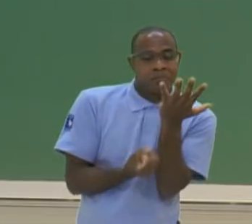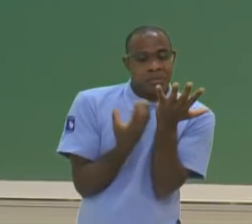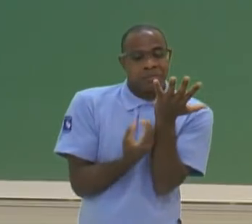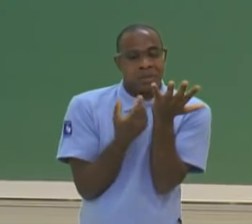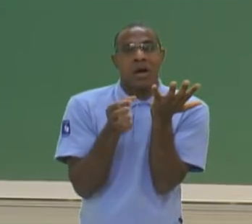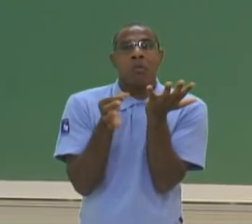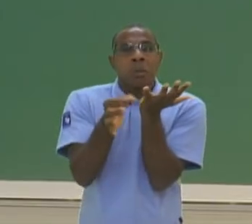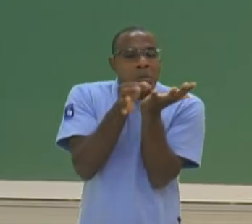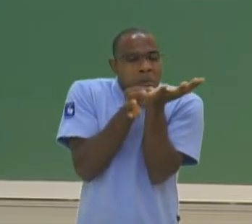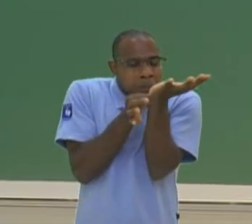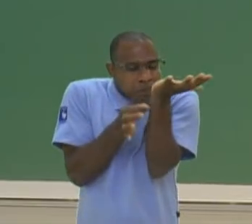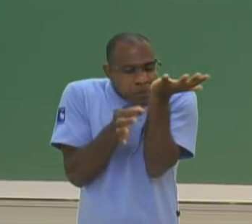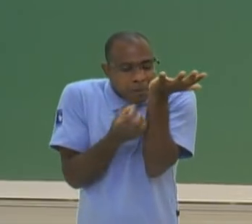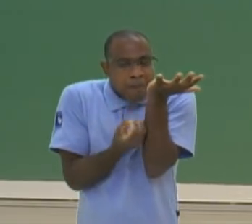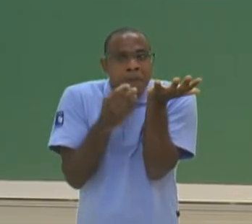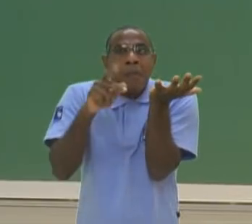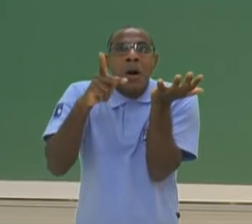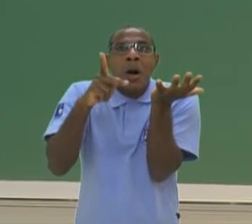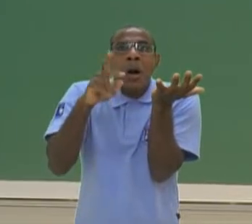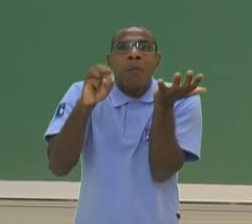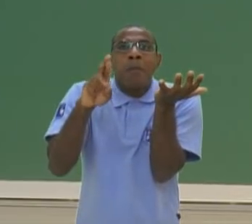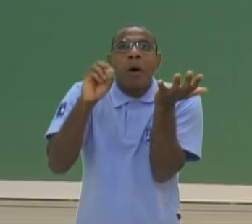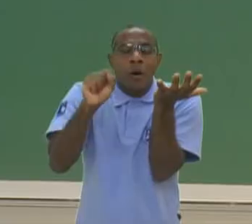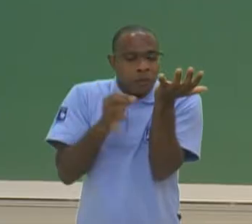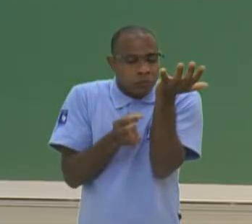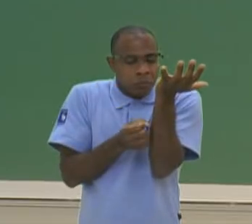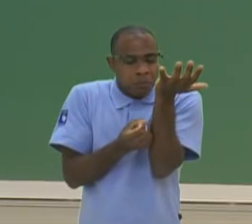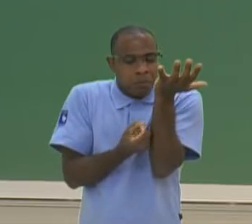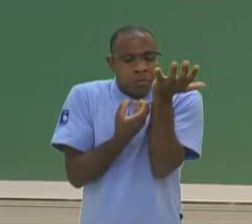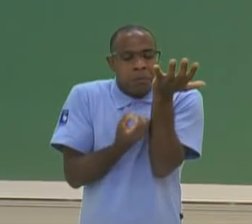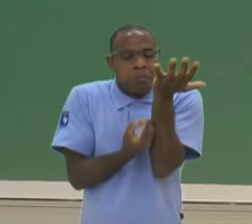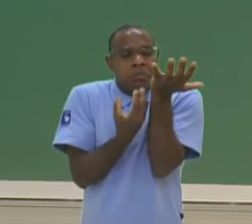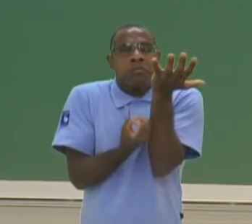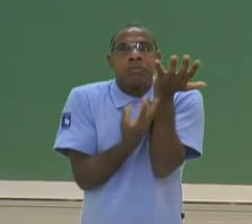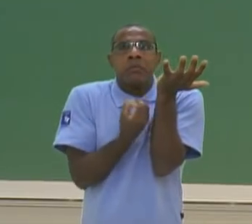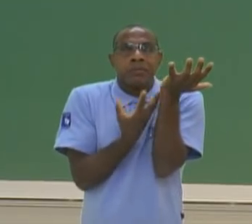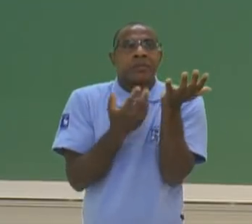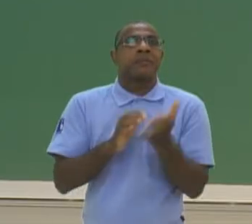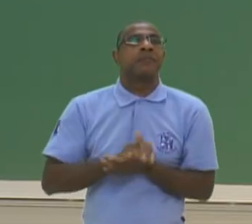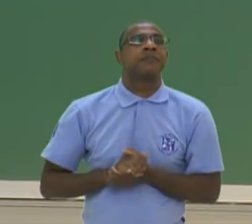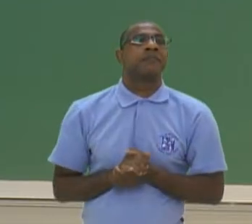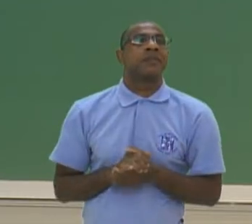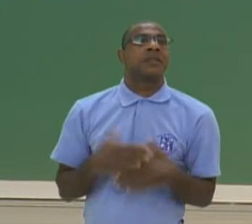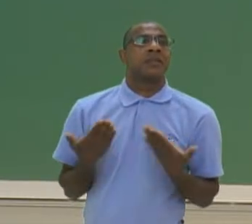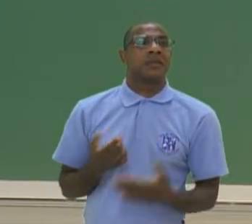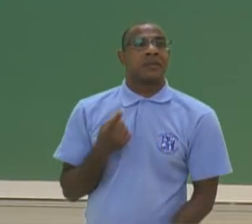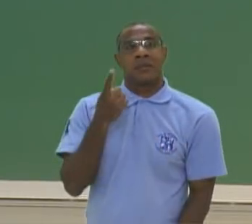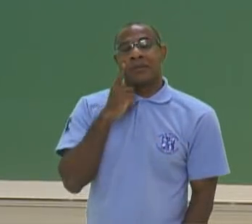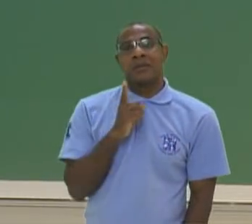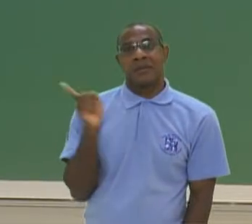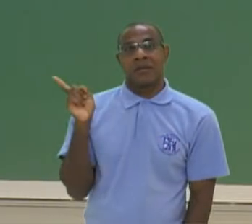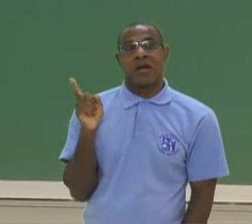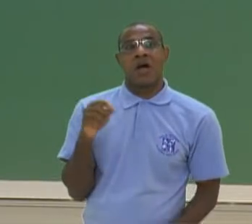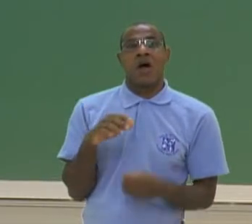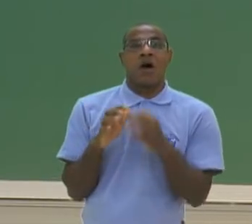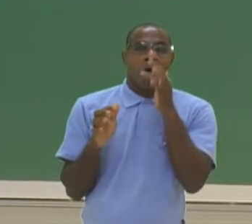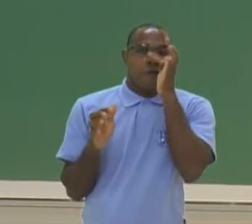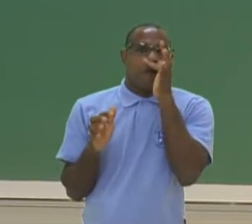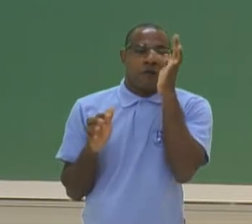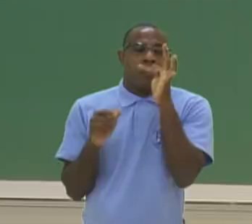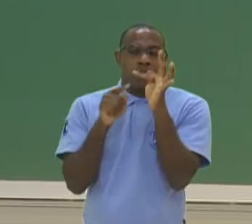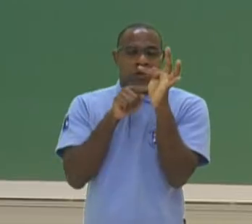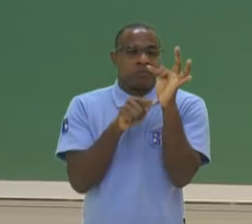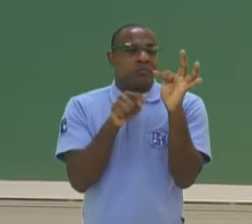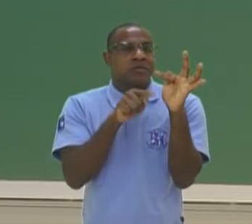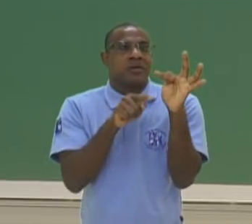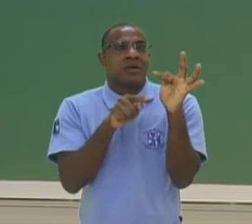esporos. Então, cada grupo tem uma estrutura diferente. Quando a gente fala de flor e suas partes,